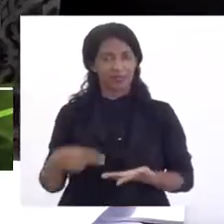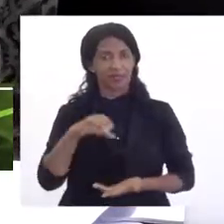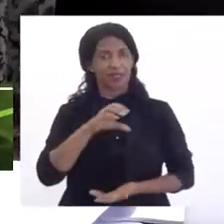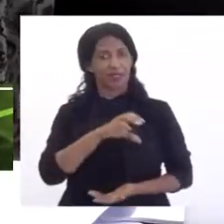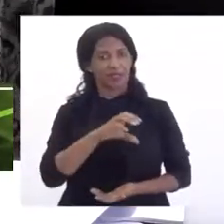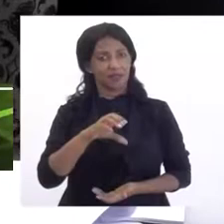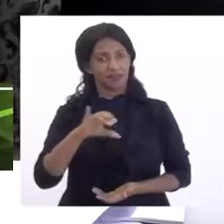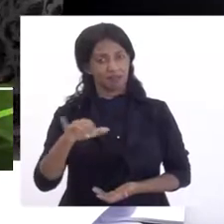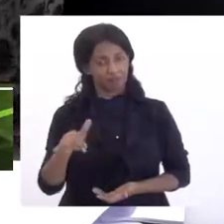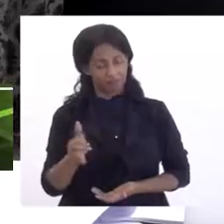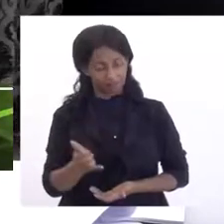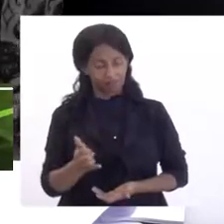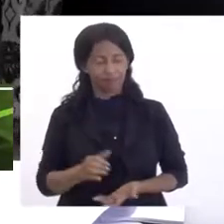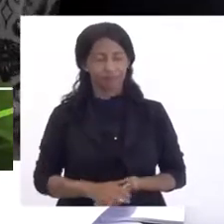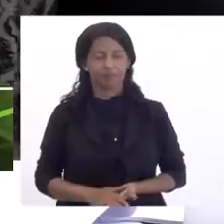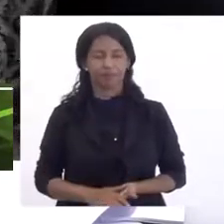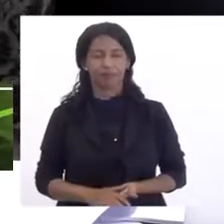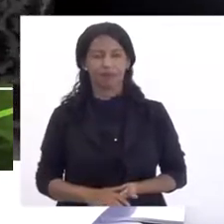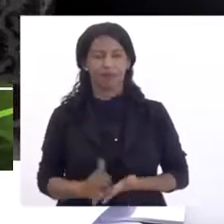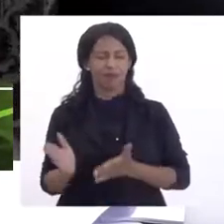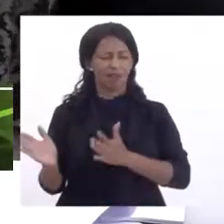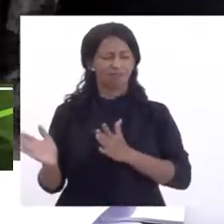CCJ,